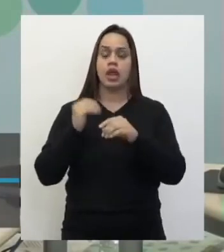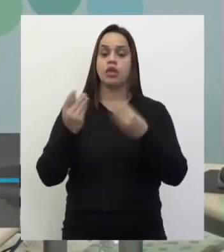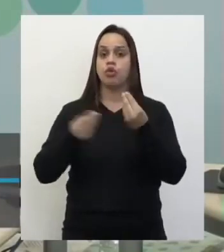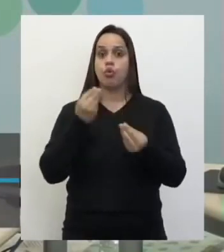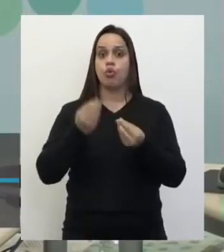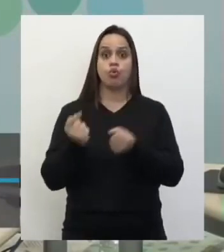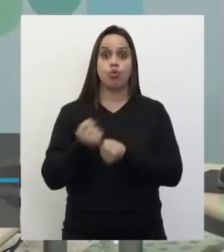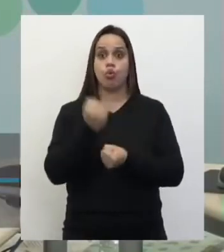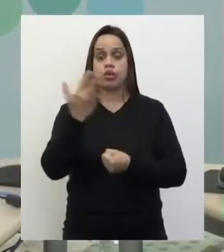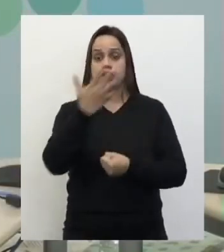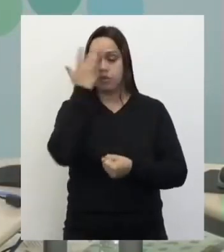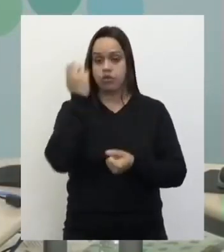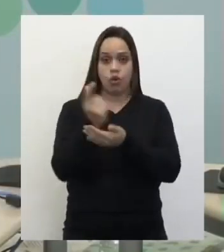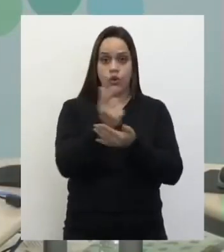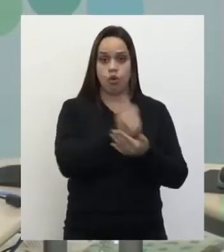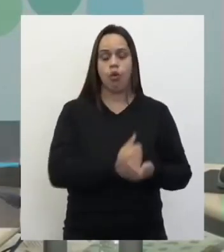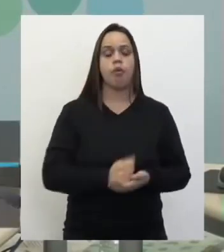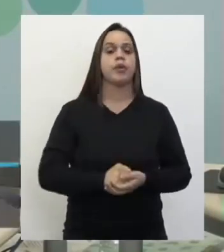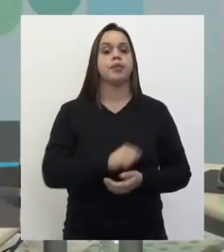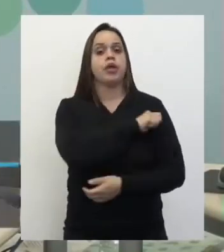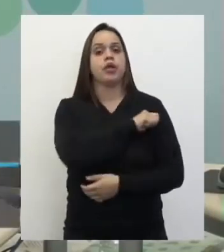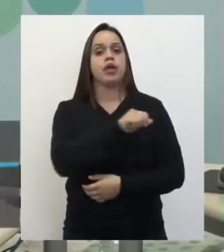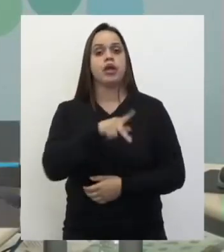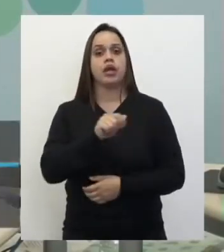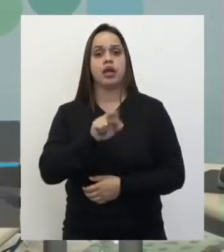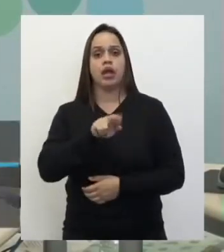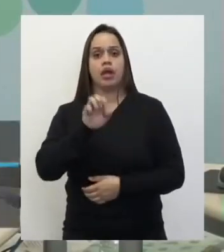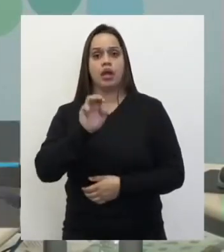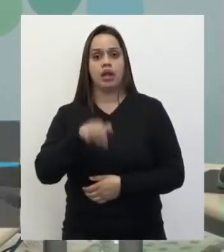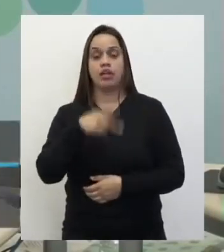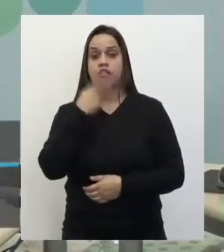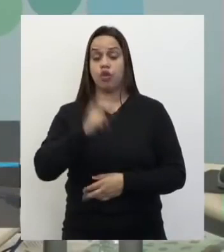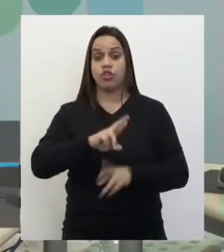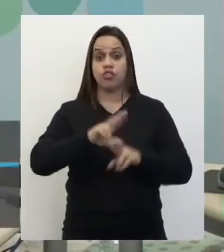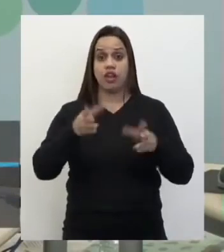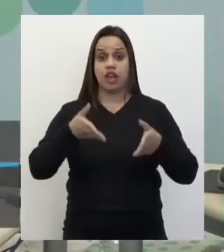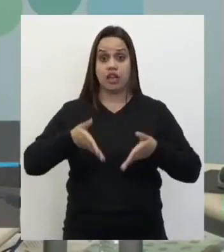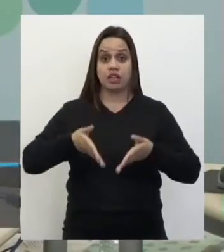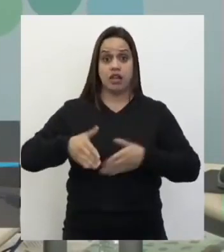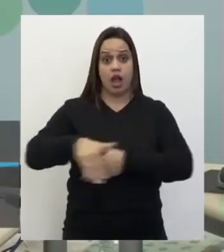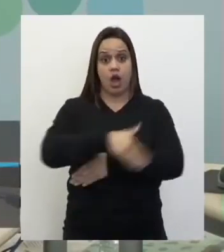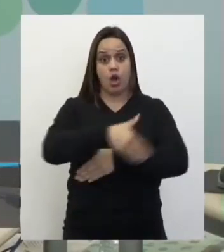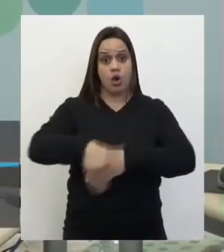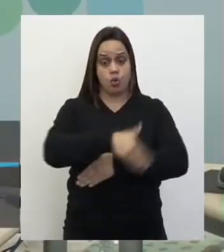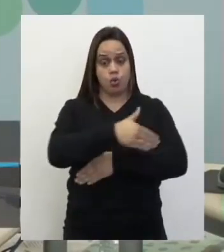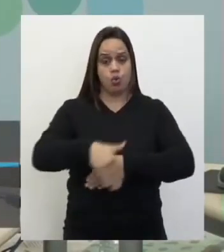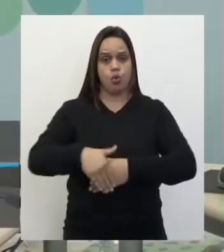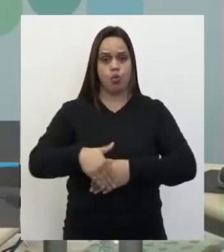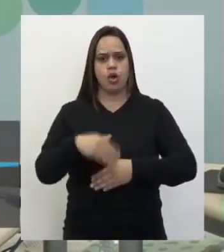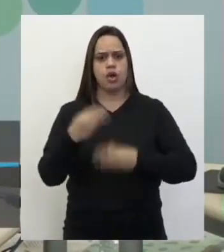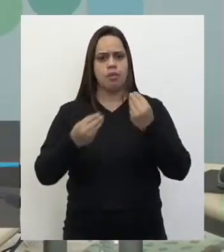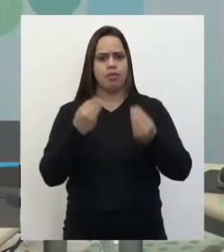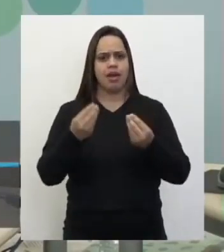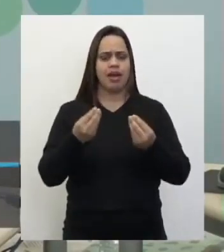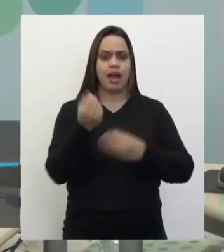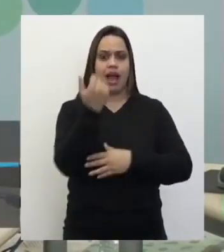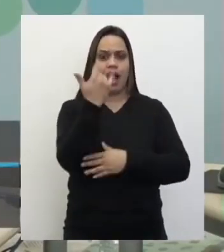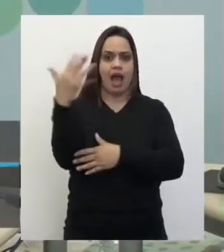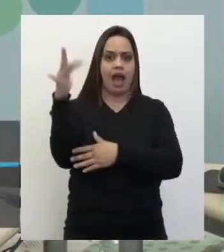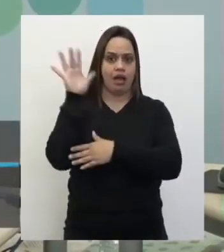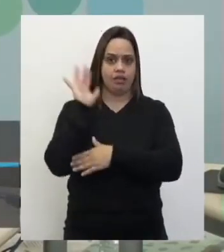consumo. Ótimo. A Karen colocou diferença nas ruas, como árvore. Eu acho que ela tentou fazer uma referência à questão